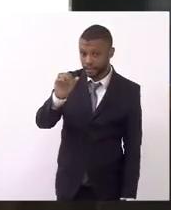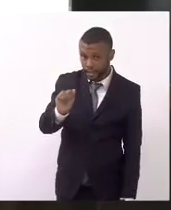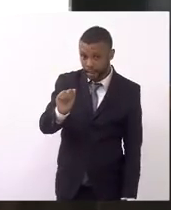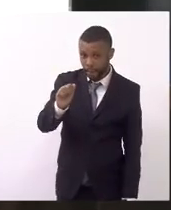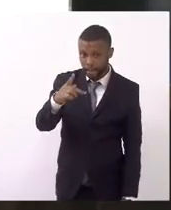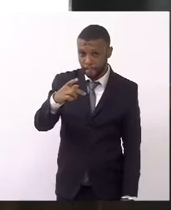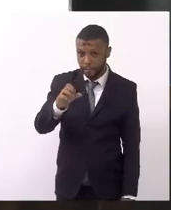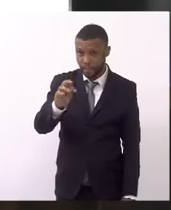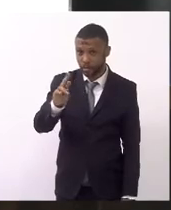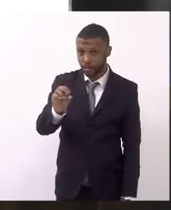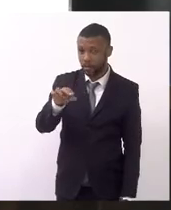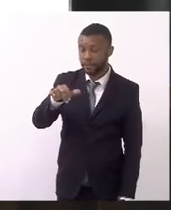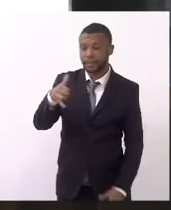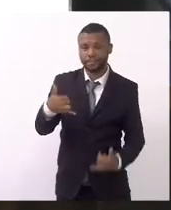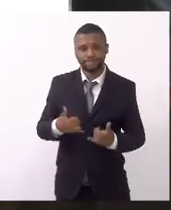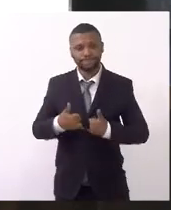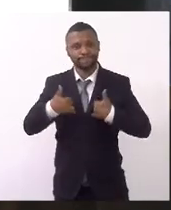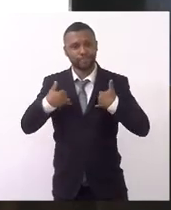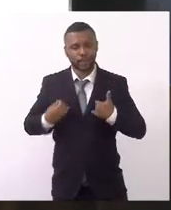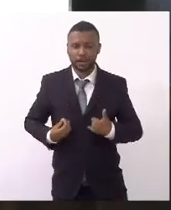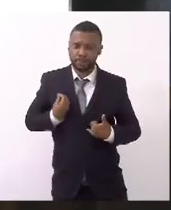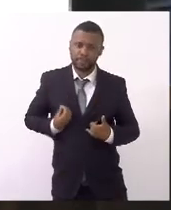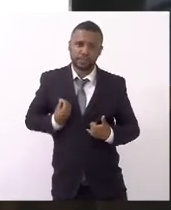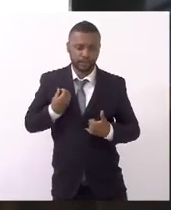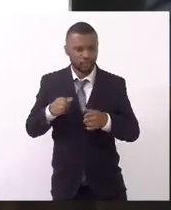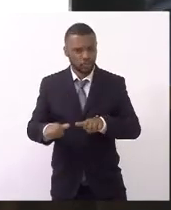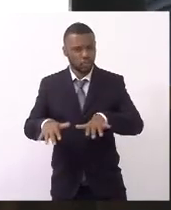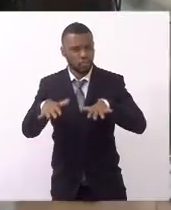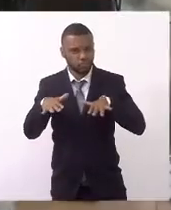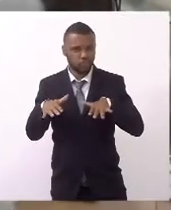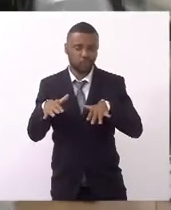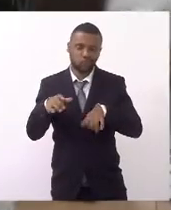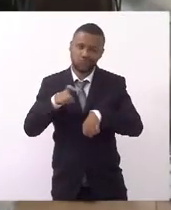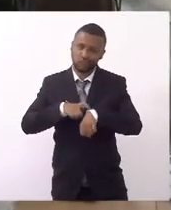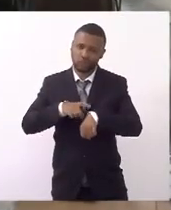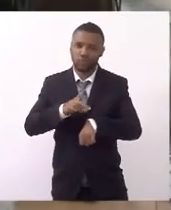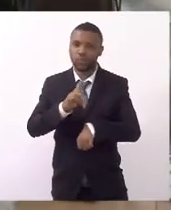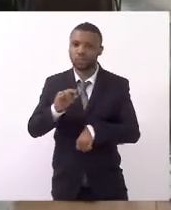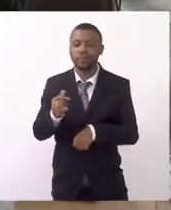nos honram com a sua presença no dia de hoje